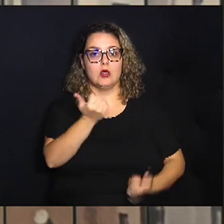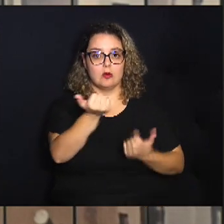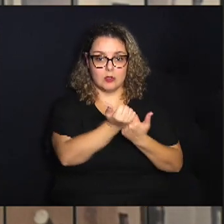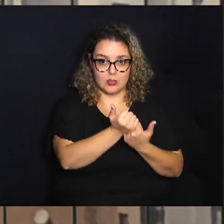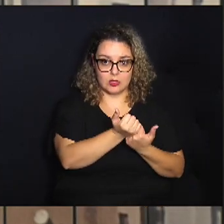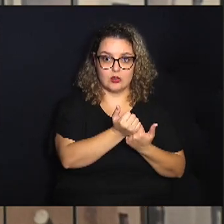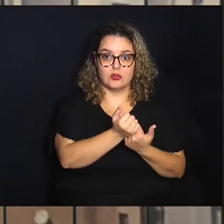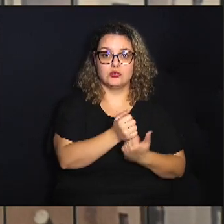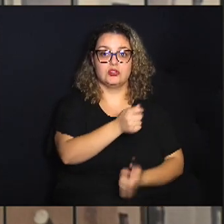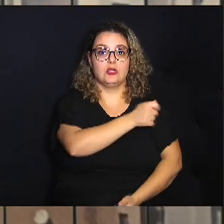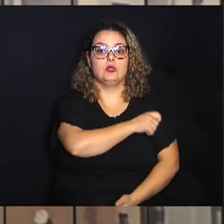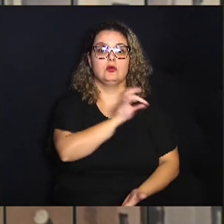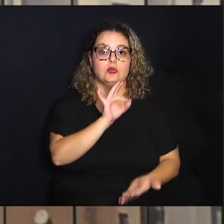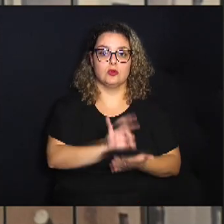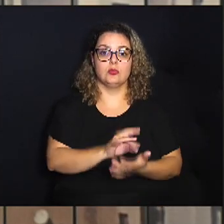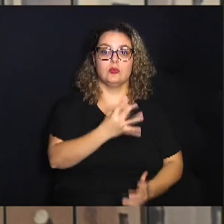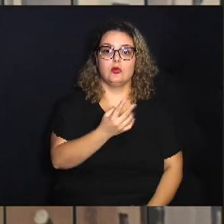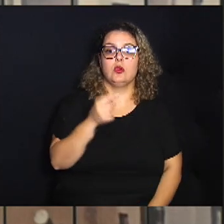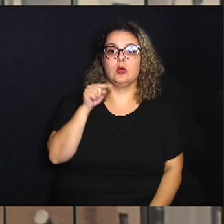aluno oficial é de